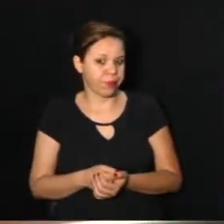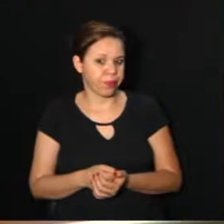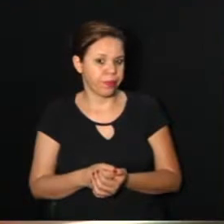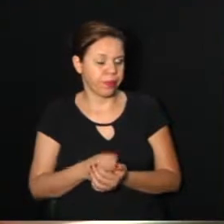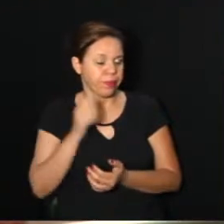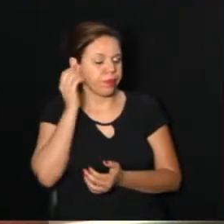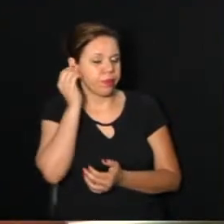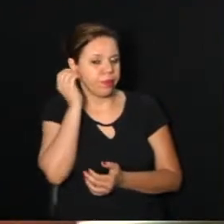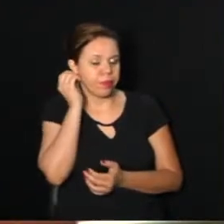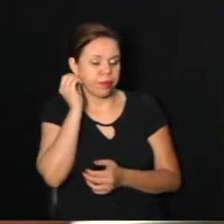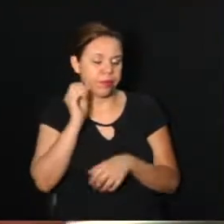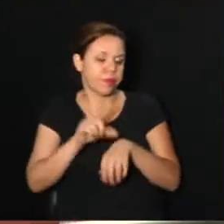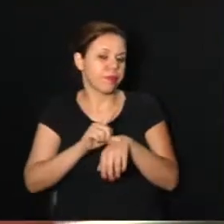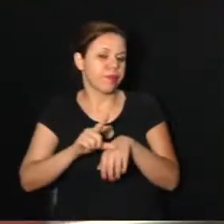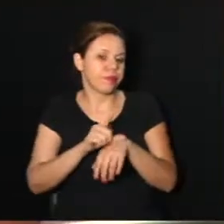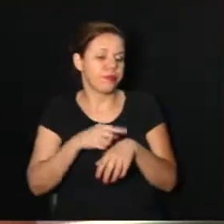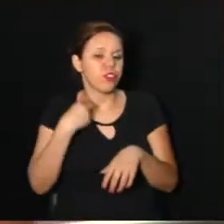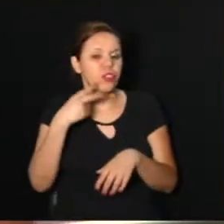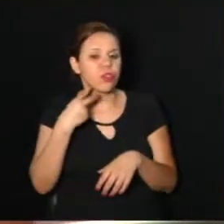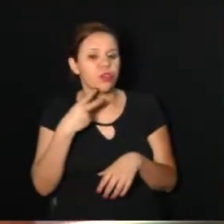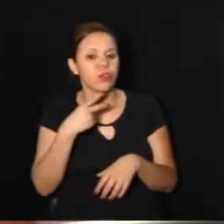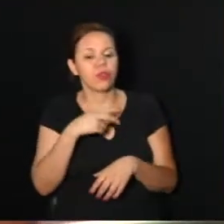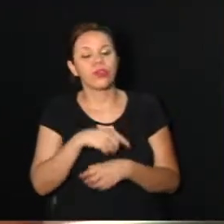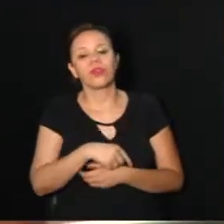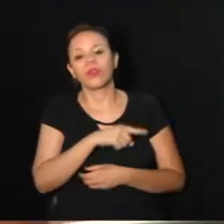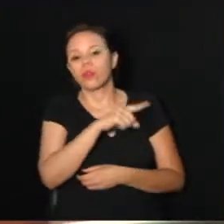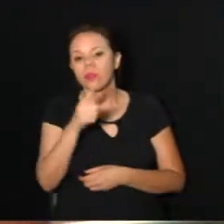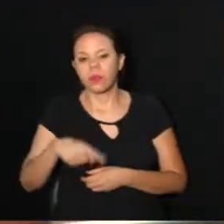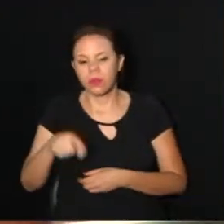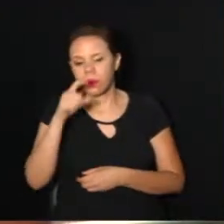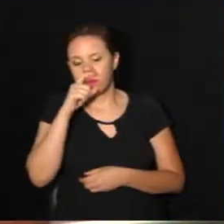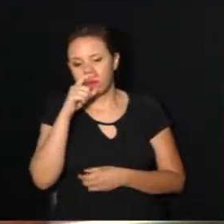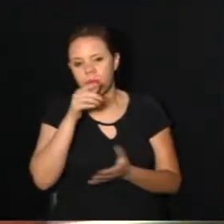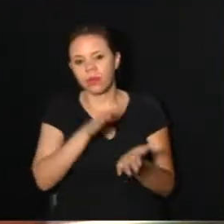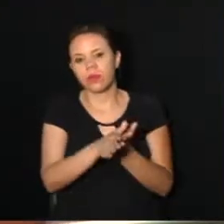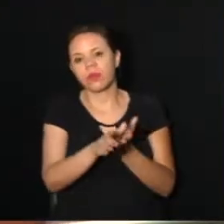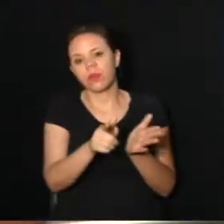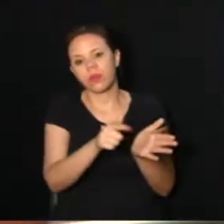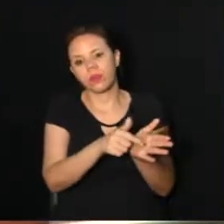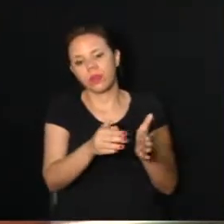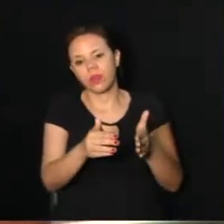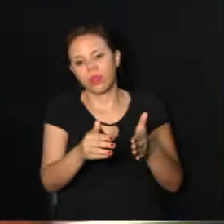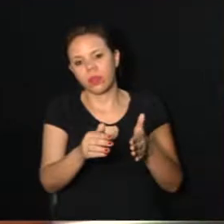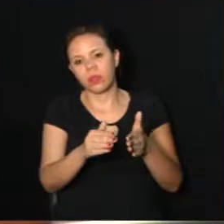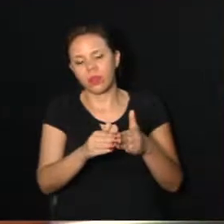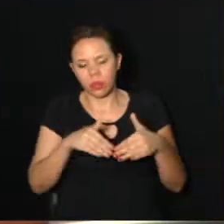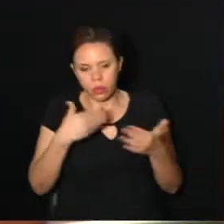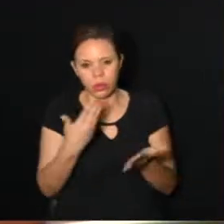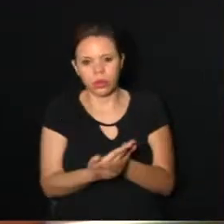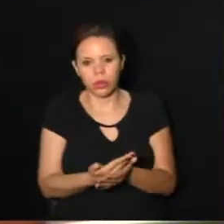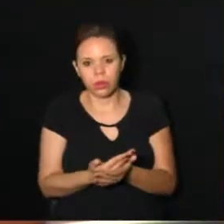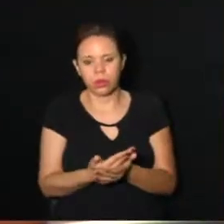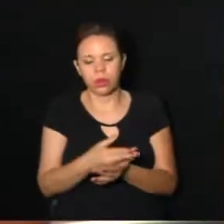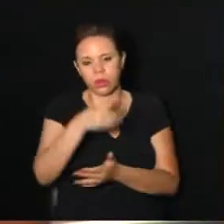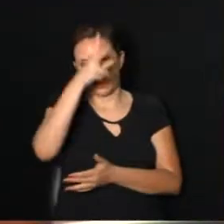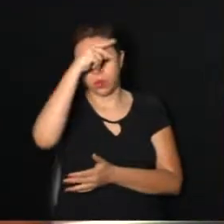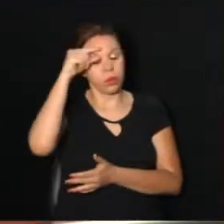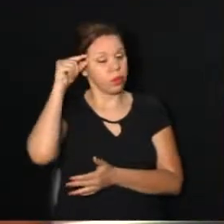essa legislação, o vereador Zé Carlos encaminhou um requerimento ao